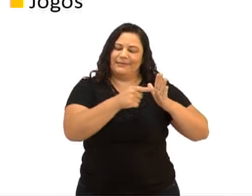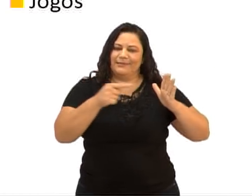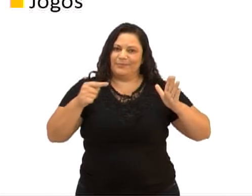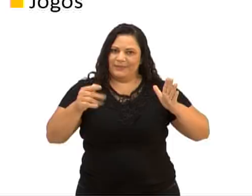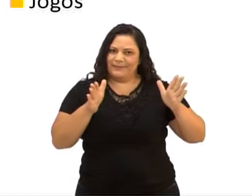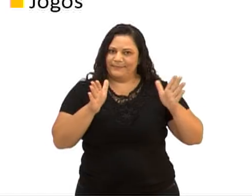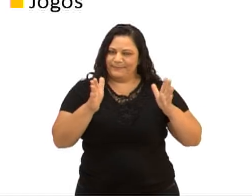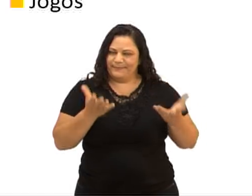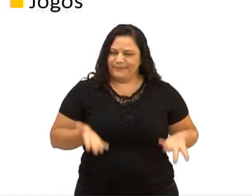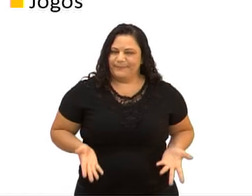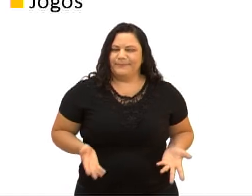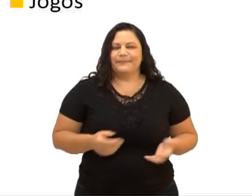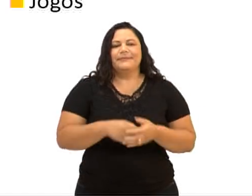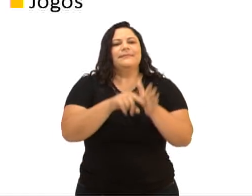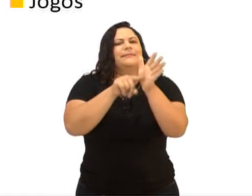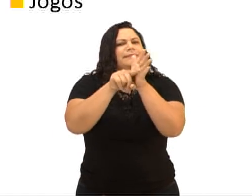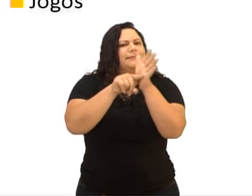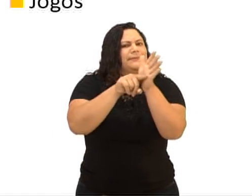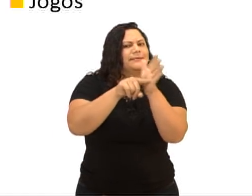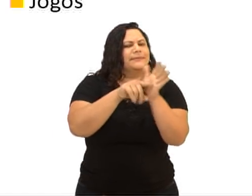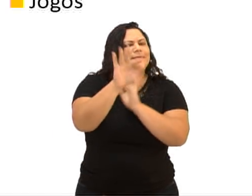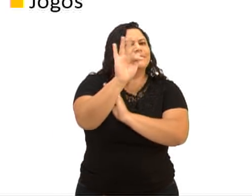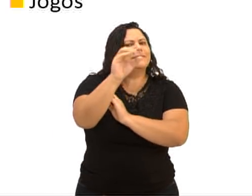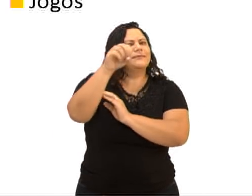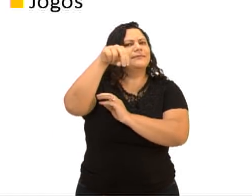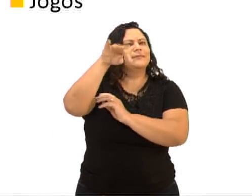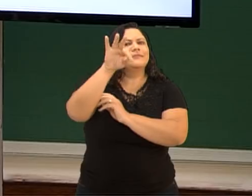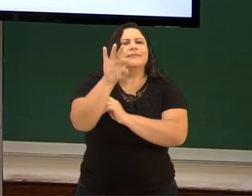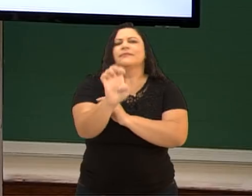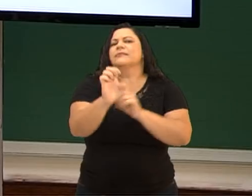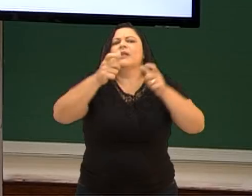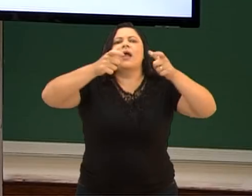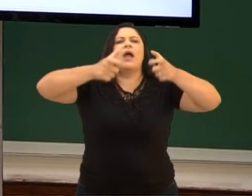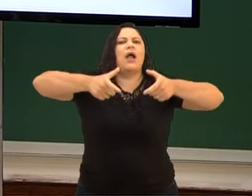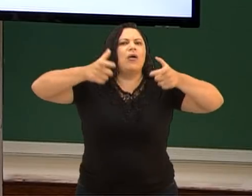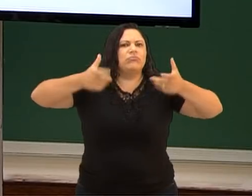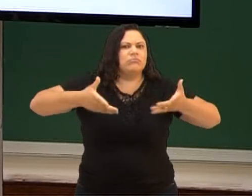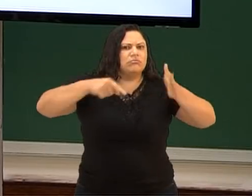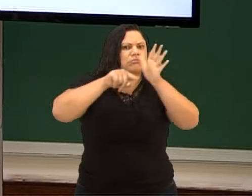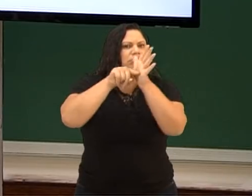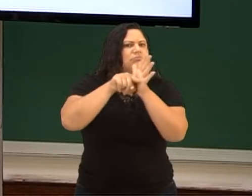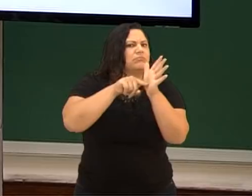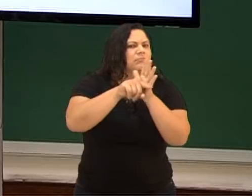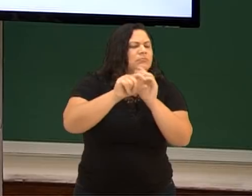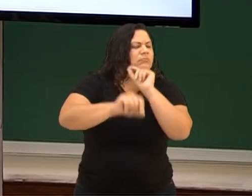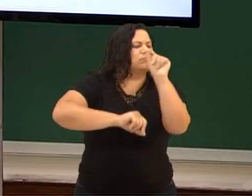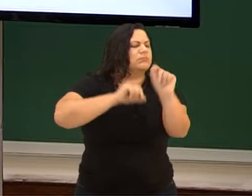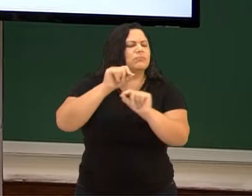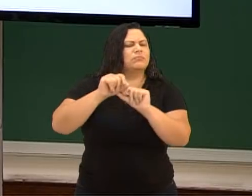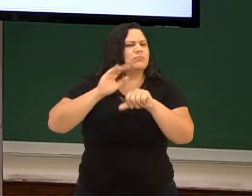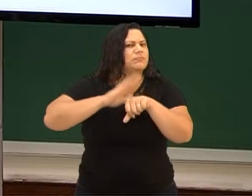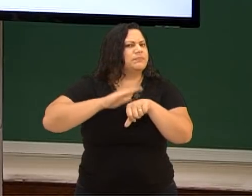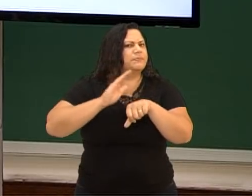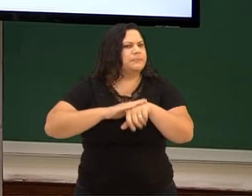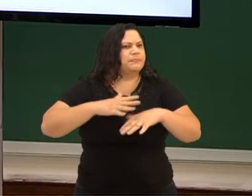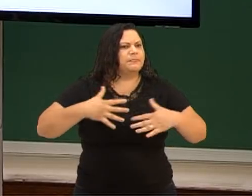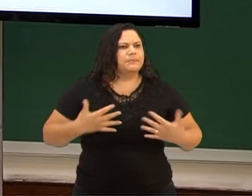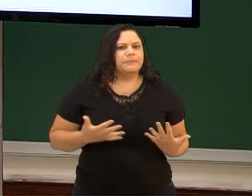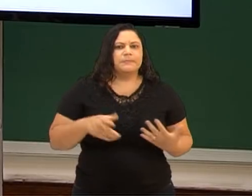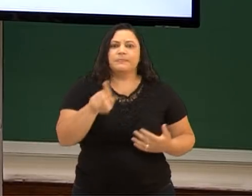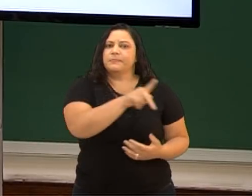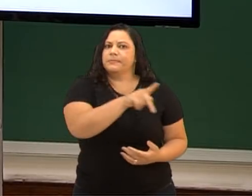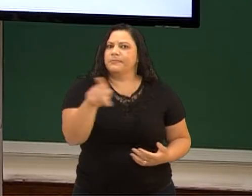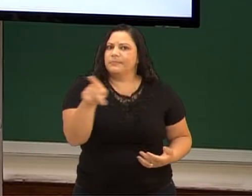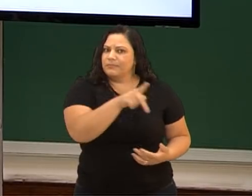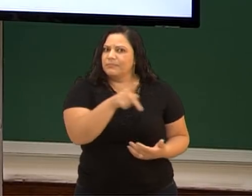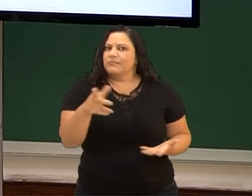pesquisa. Ele tem a fonte. O que é a fonte? Da onde que foi tirada essa pesquisa? Quem fez essa pesquisa? A professora da turma, né, com